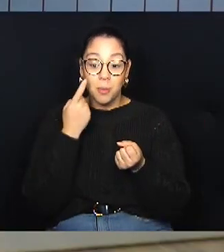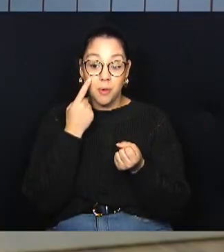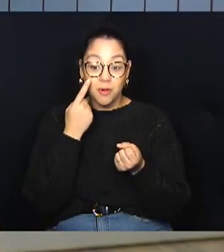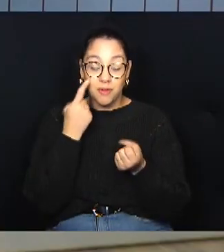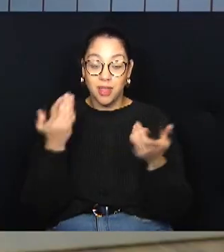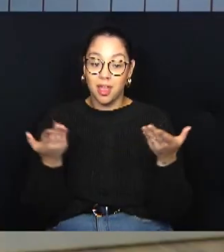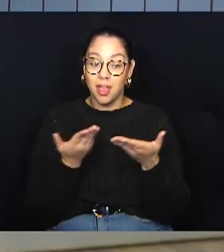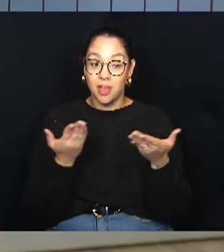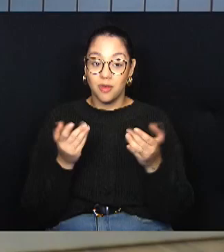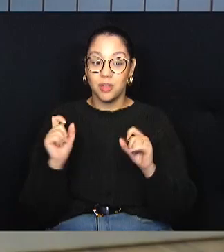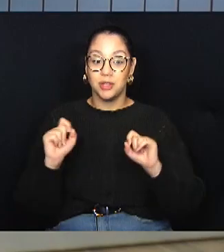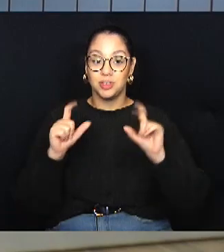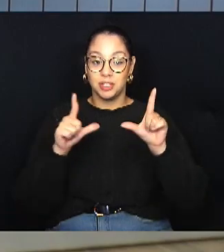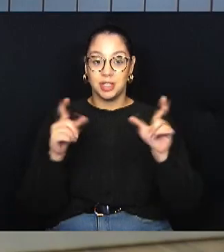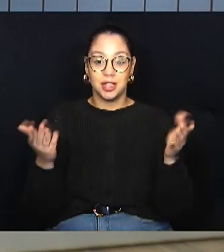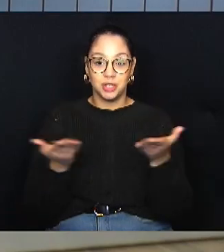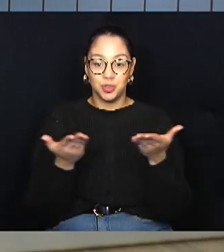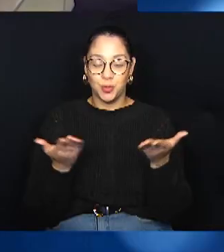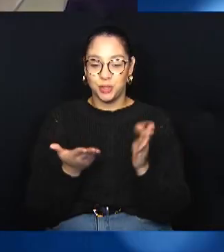os destaques de hoje.